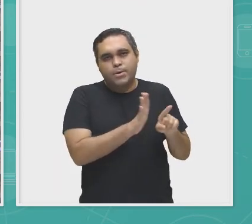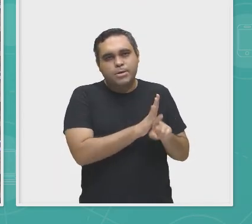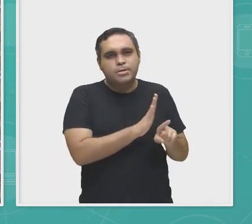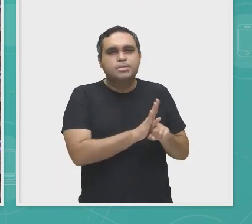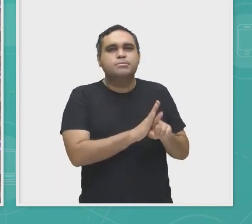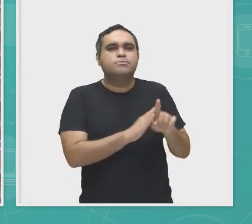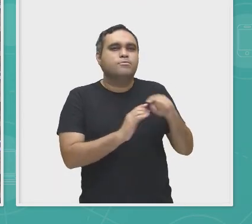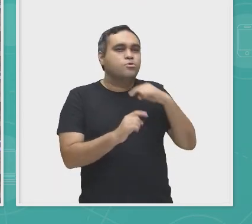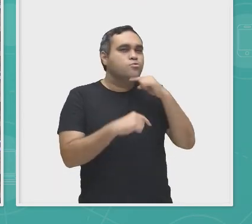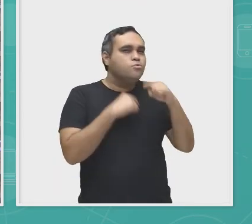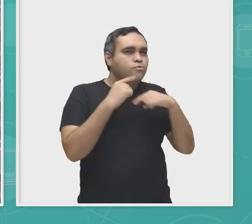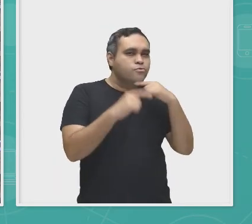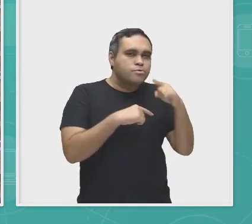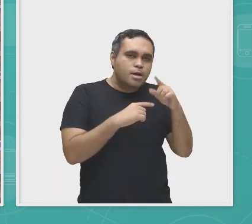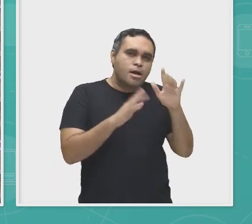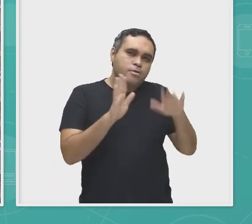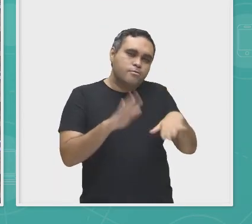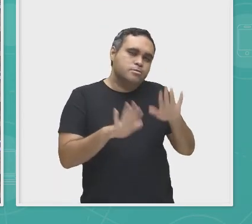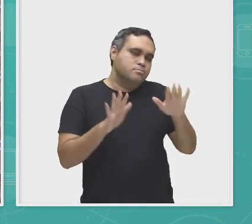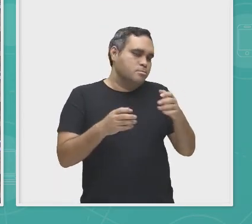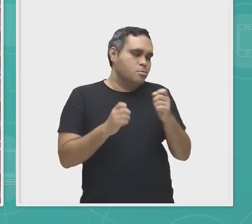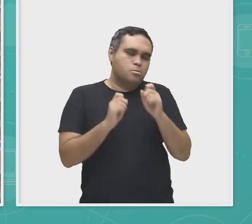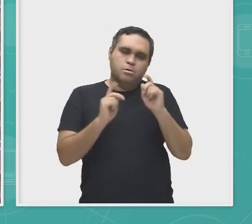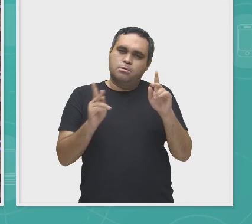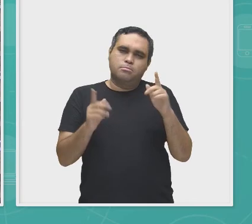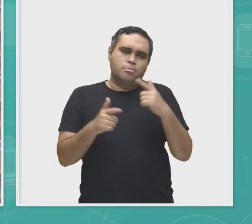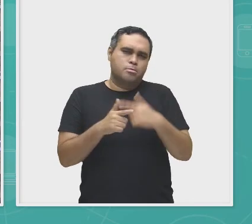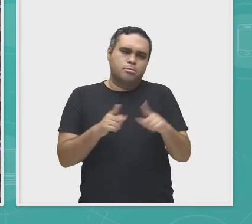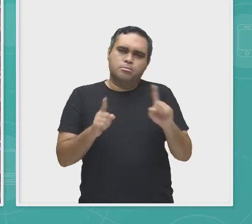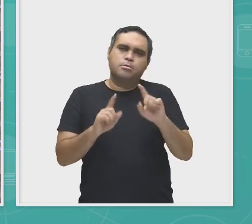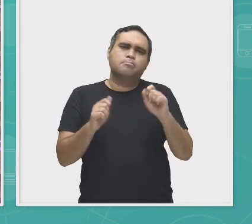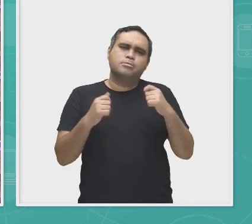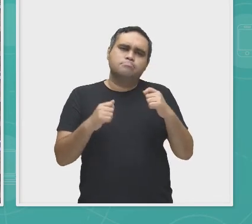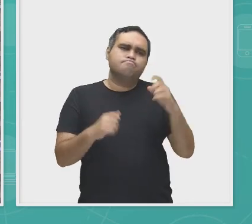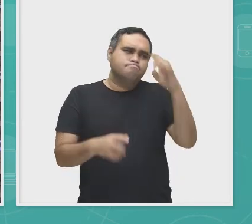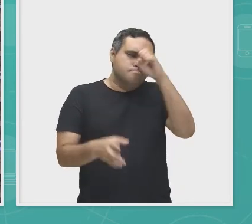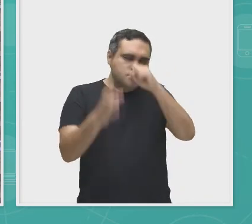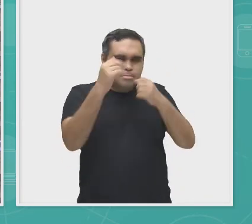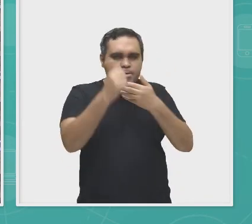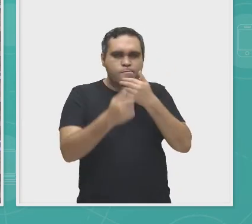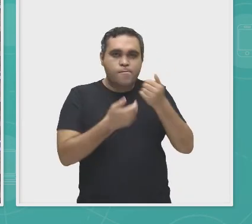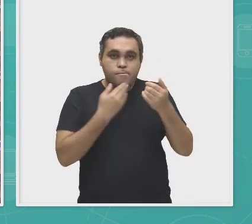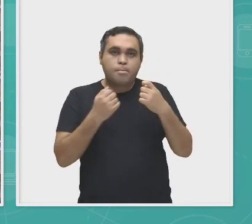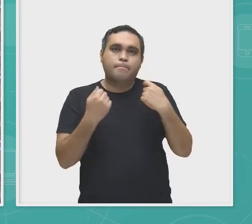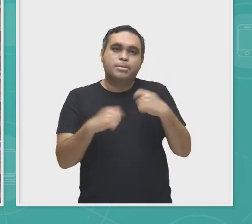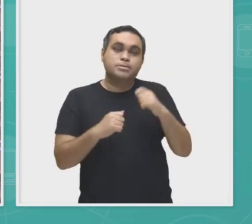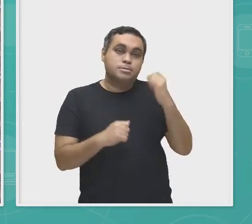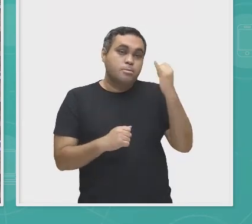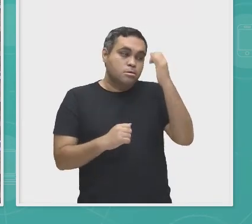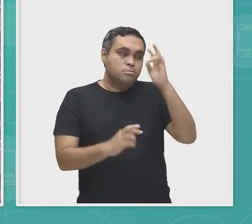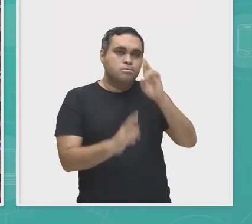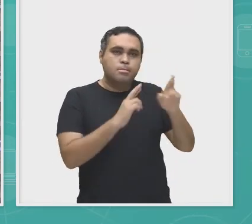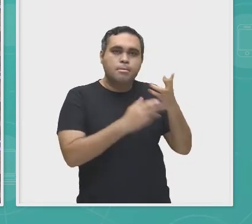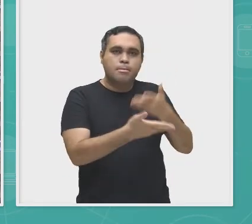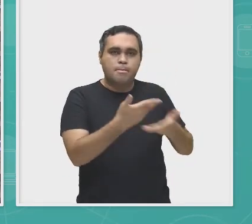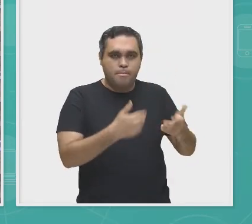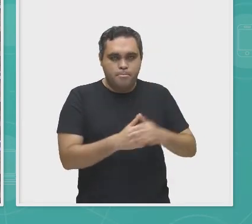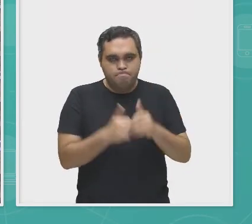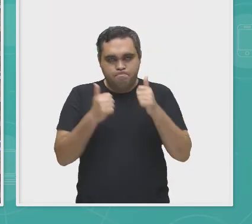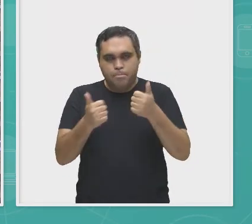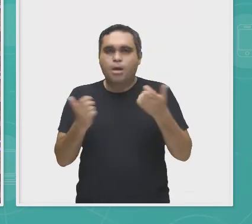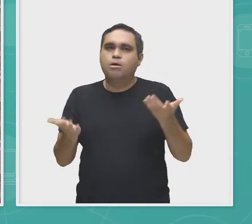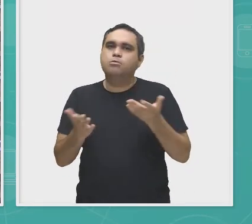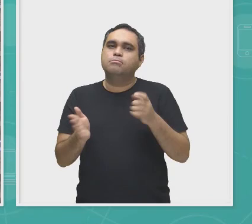ficou com uma duvidazinha, mas tudo bem, faz parte do desenvolvimento, o importante é continuar participando, beleza? Então, vamos para a correção das nossas